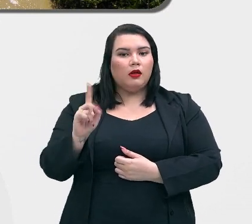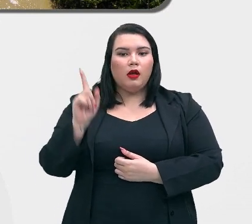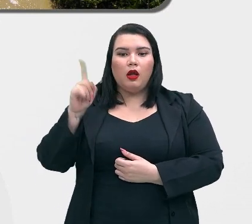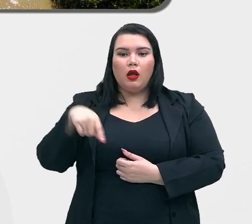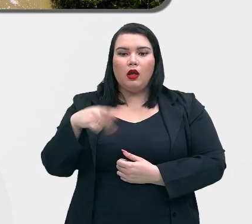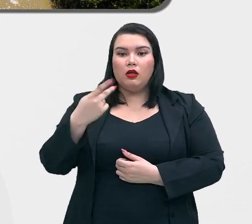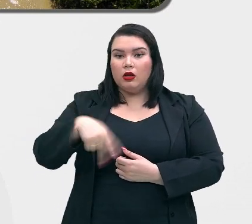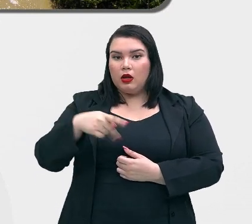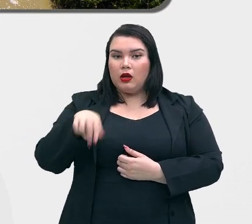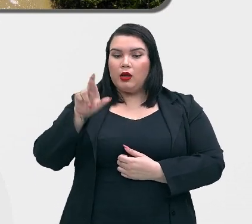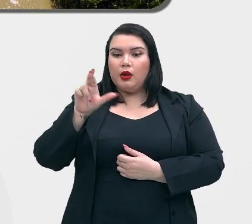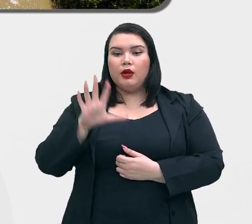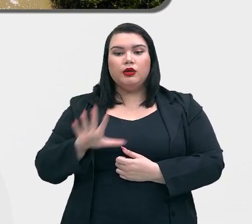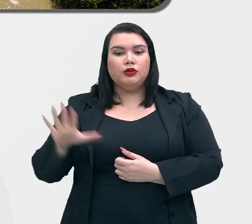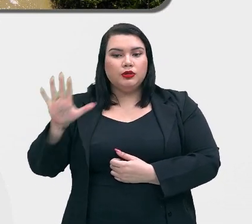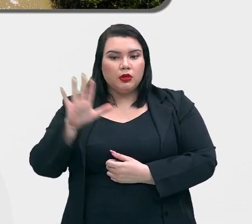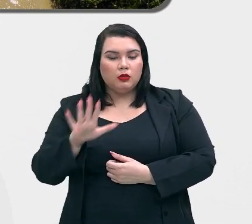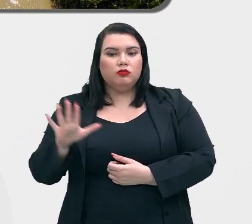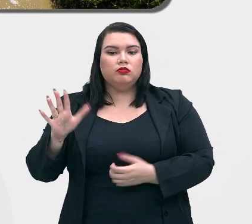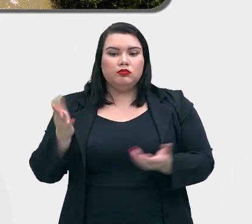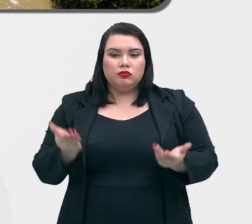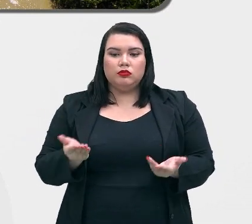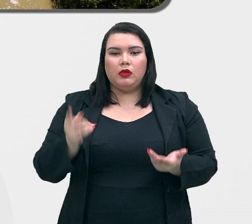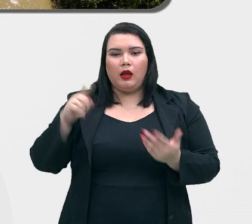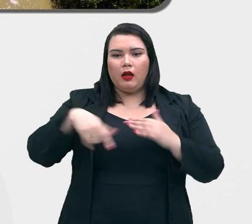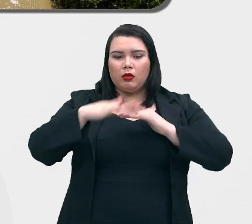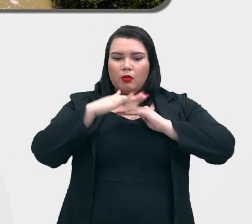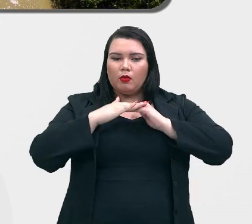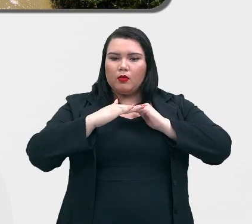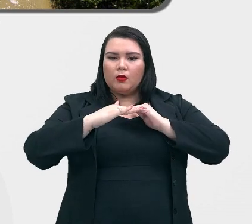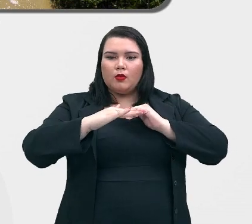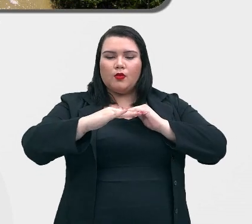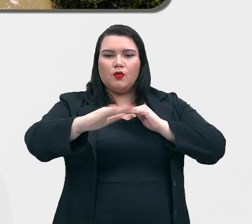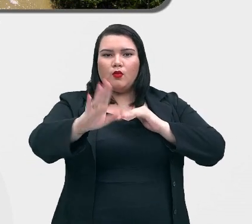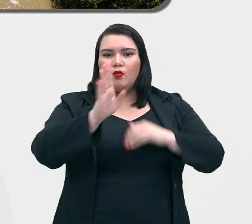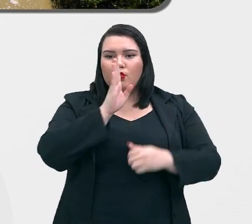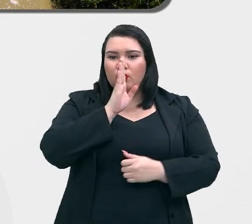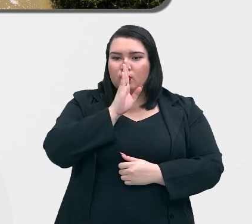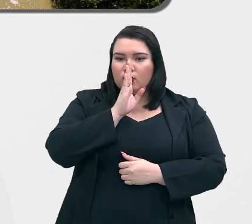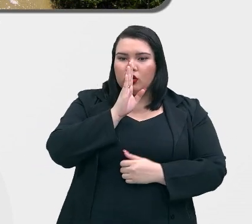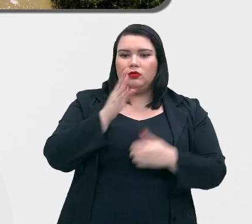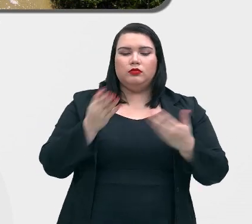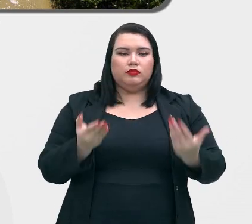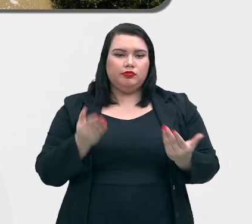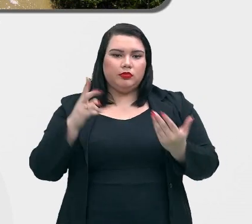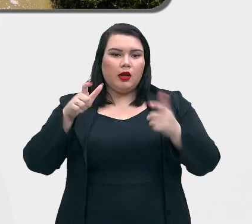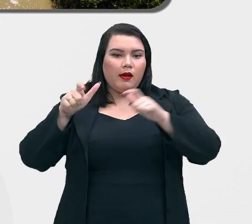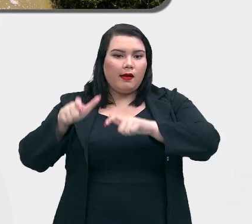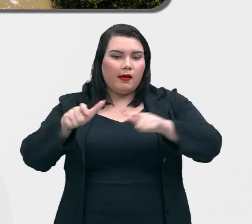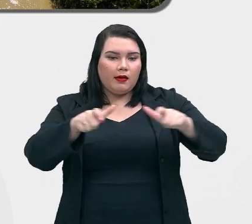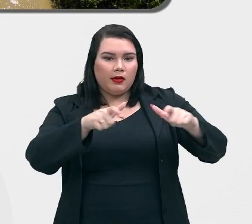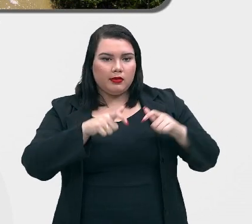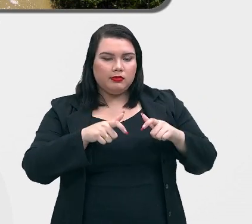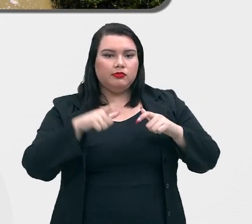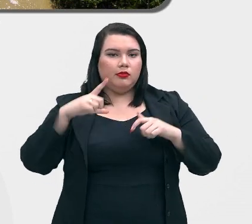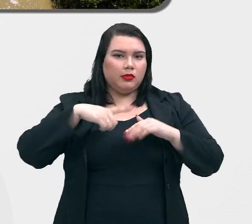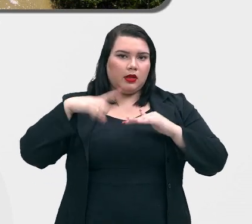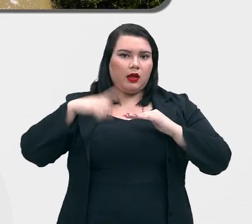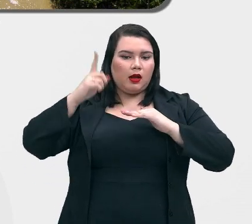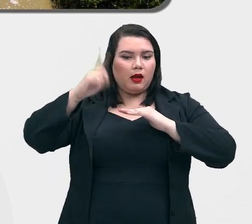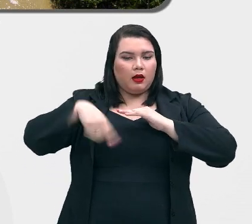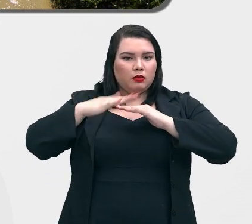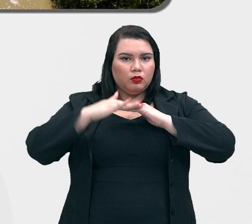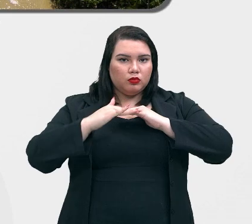aqui na nossa região, né? Onde é mais plano, o seu curso ele localiza-se aí em áreas